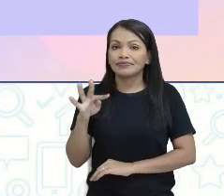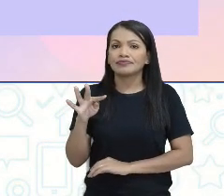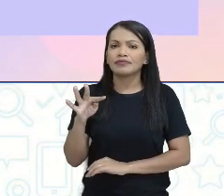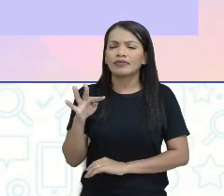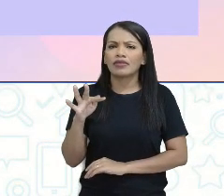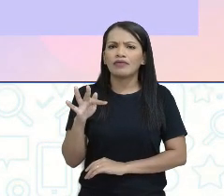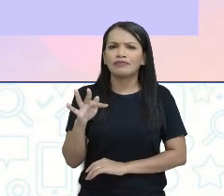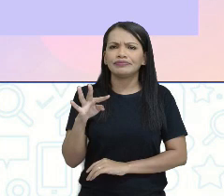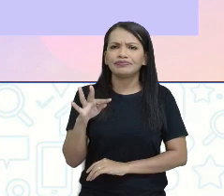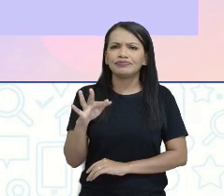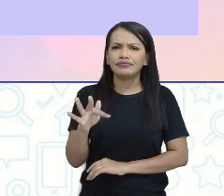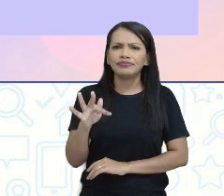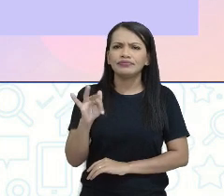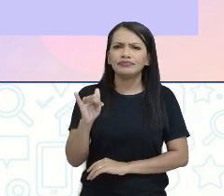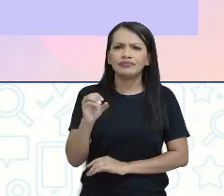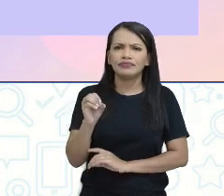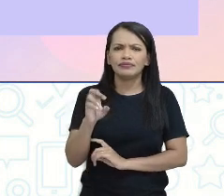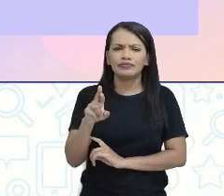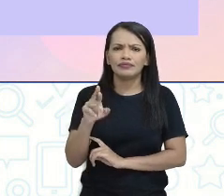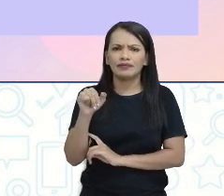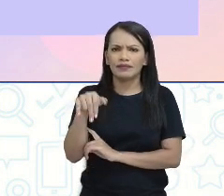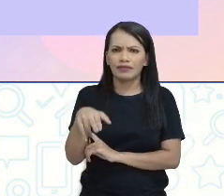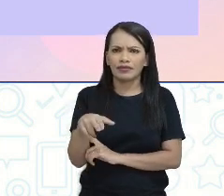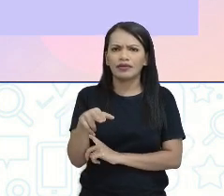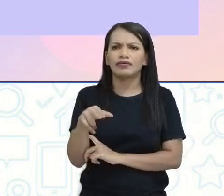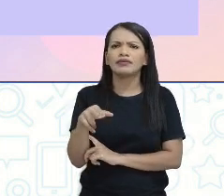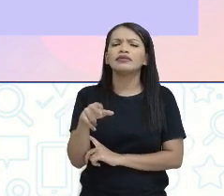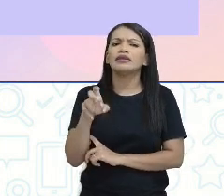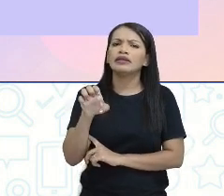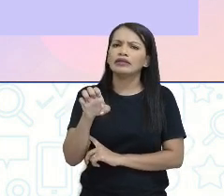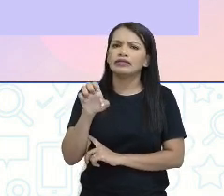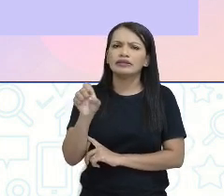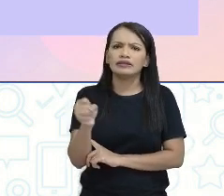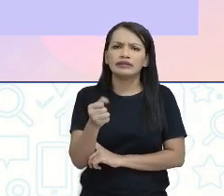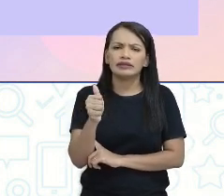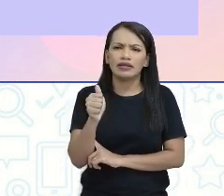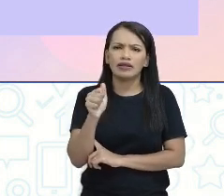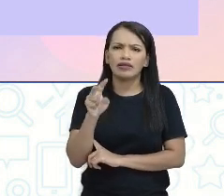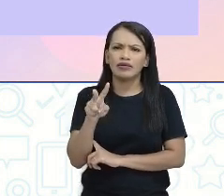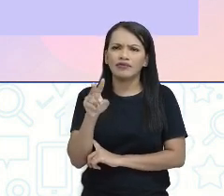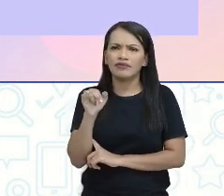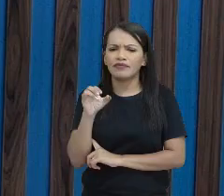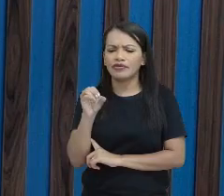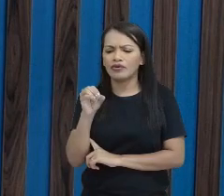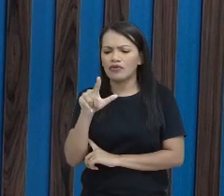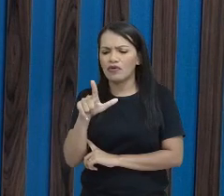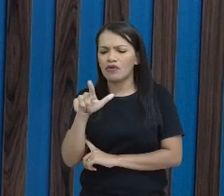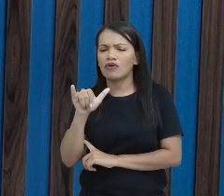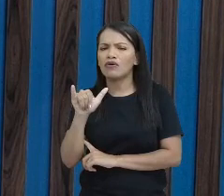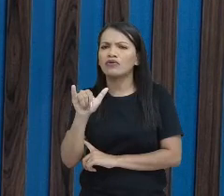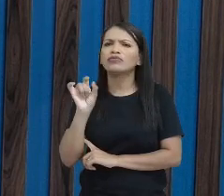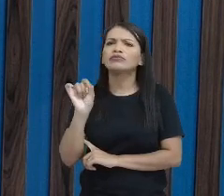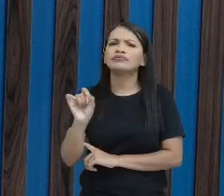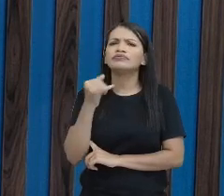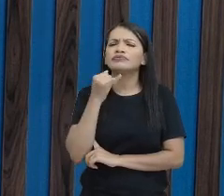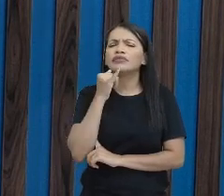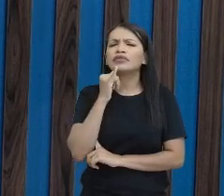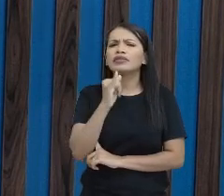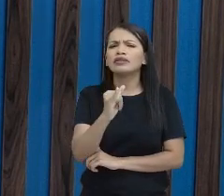o ano e eu tenho uma página. Isso é o quê? Isso são as referências. Eu digo o que é que eu quero dizer para o meu leitor com isso. Eu